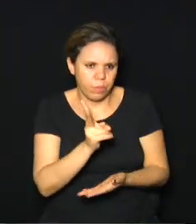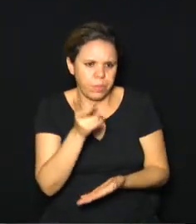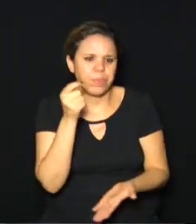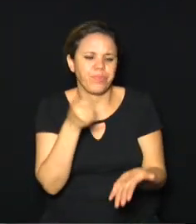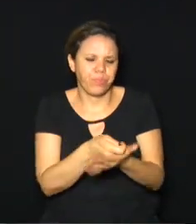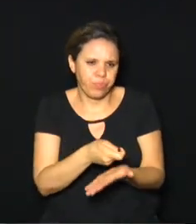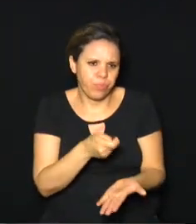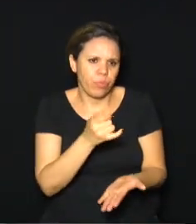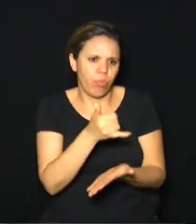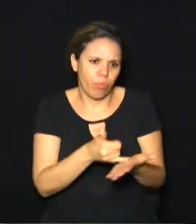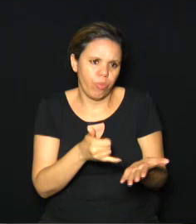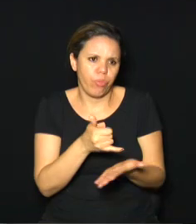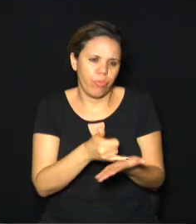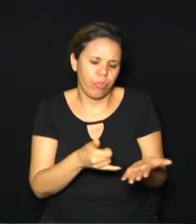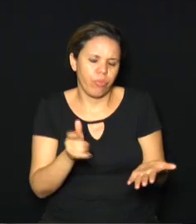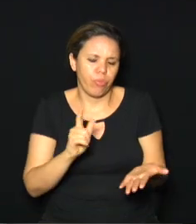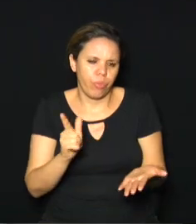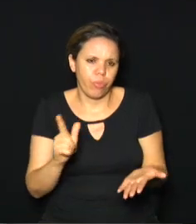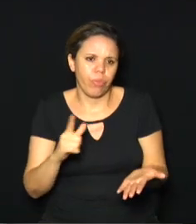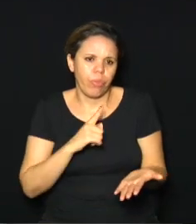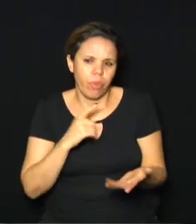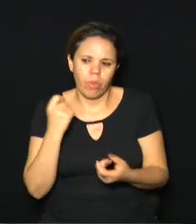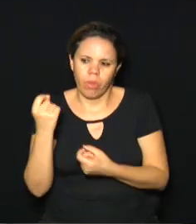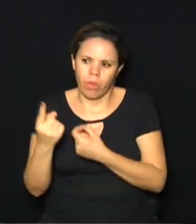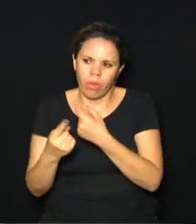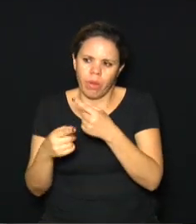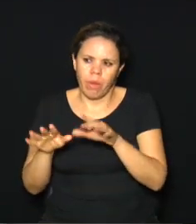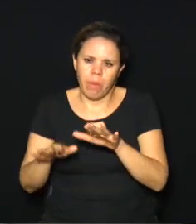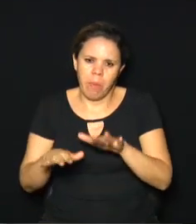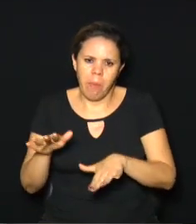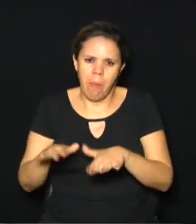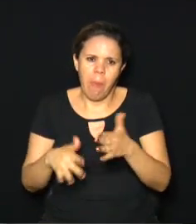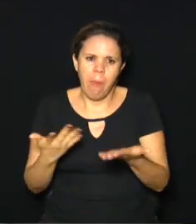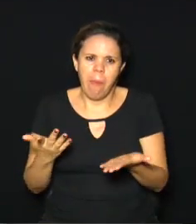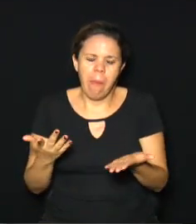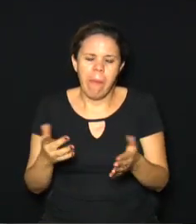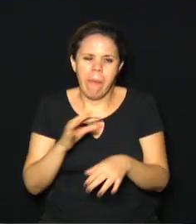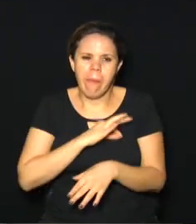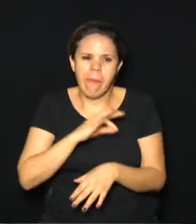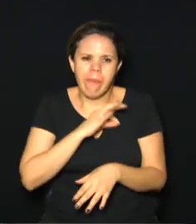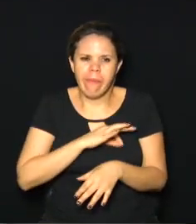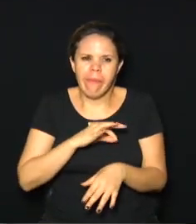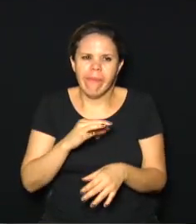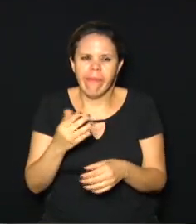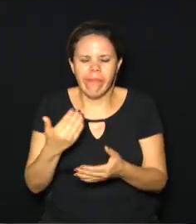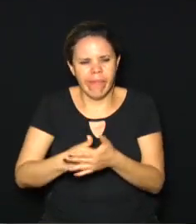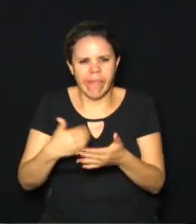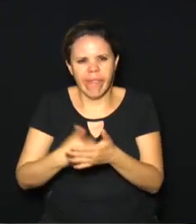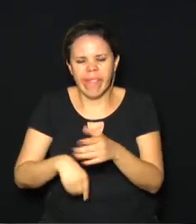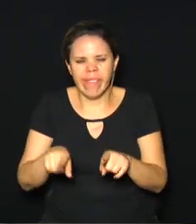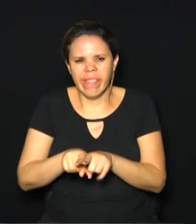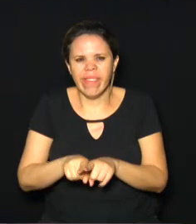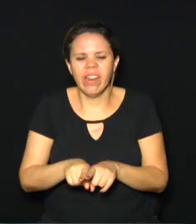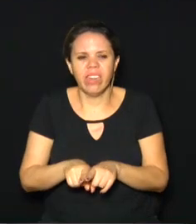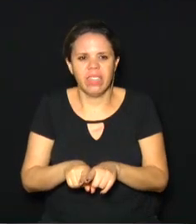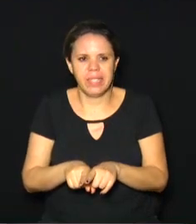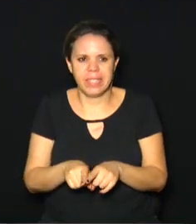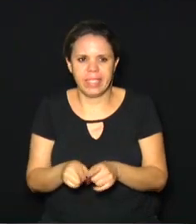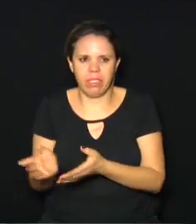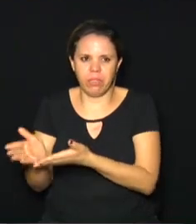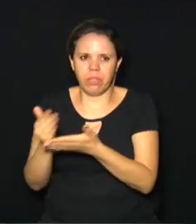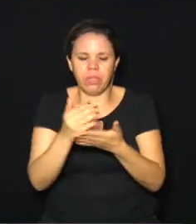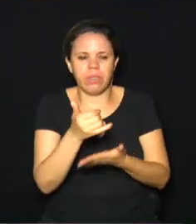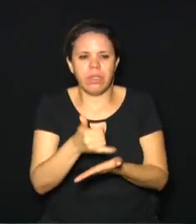impostos, etc. Obviamente que tem alguma repercussão na carga tributária e, por conseguintemente, na carga tributária não, mas na arrecadação